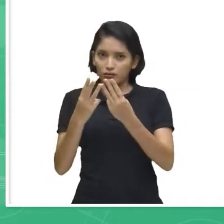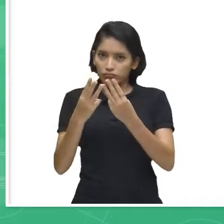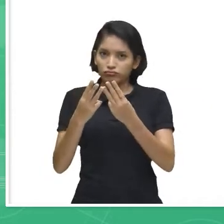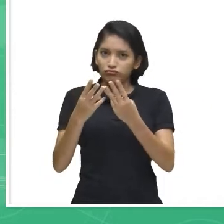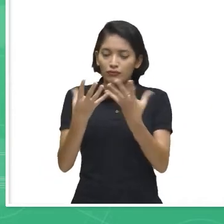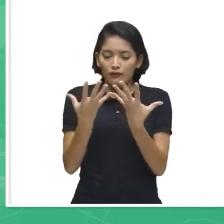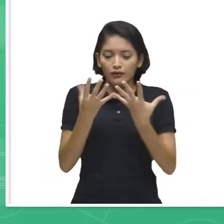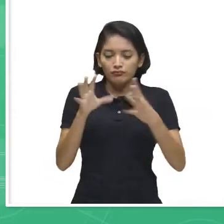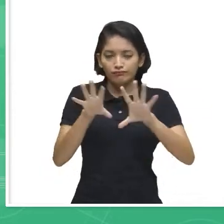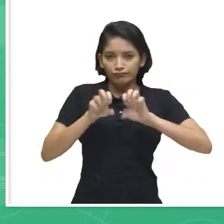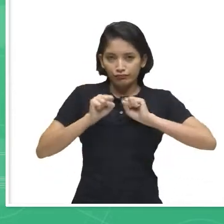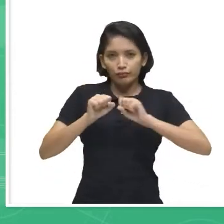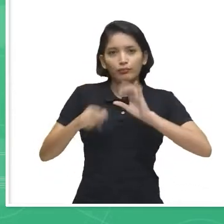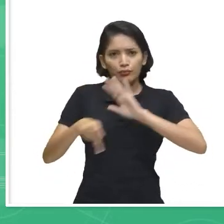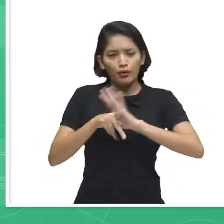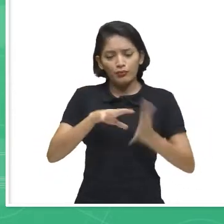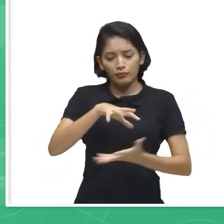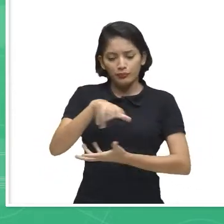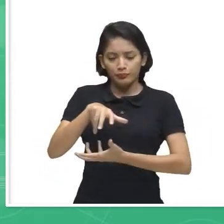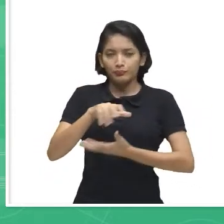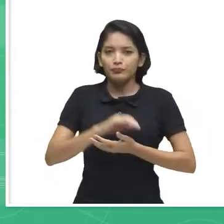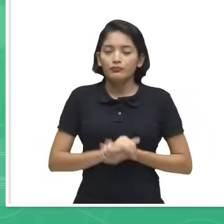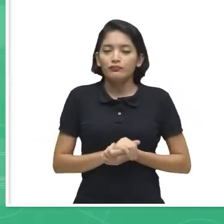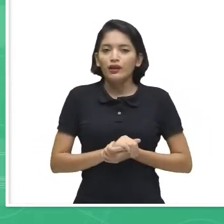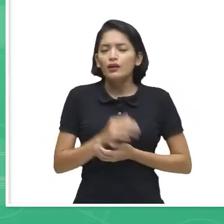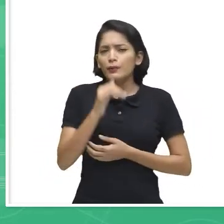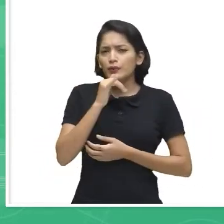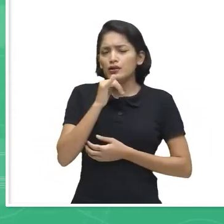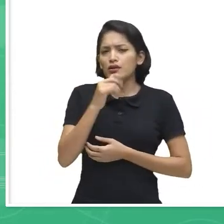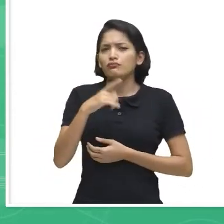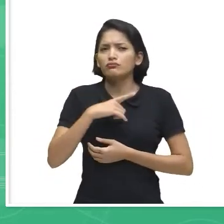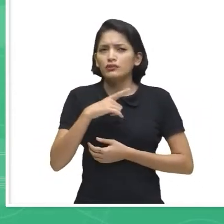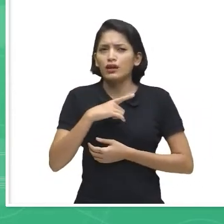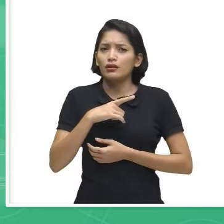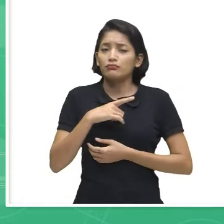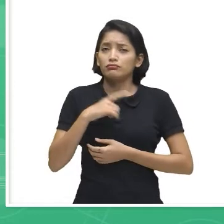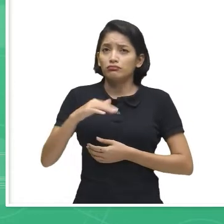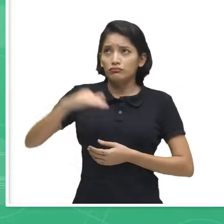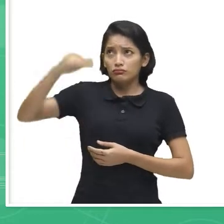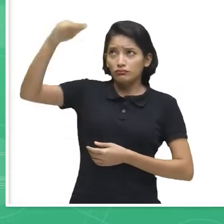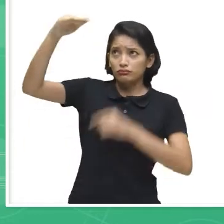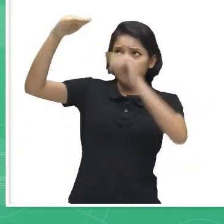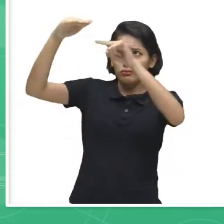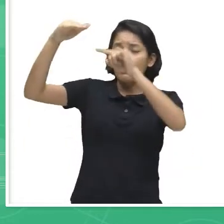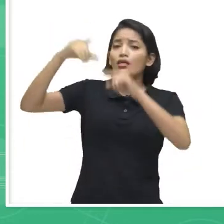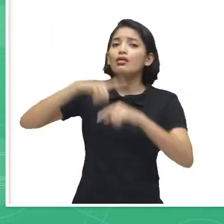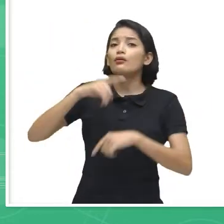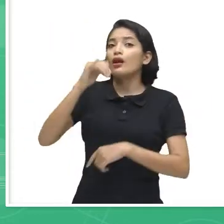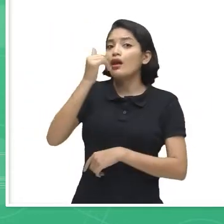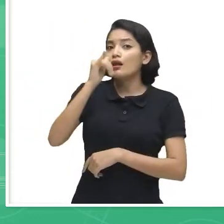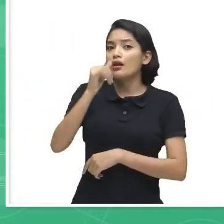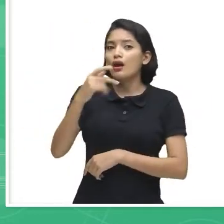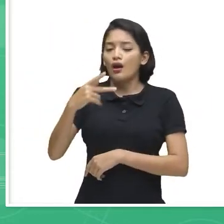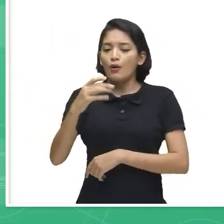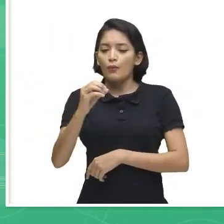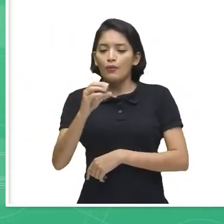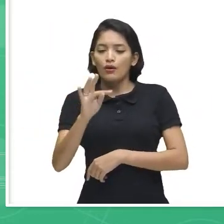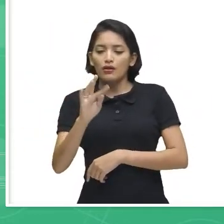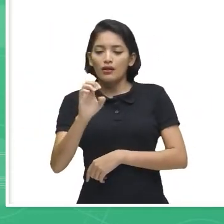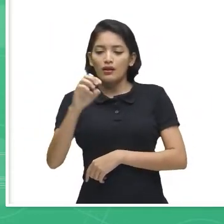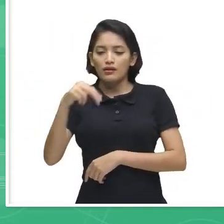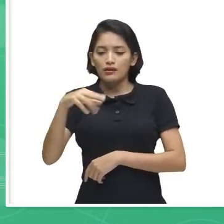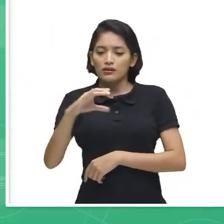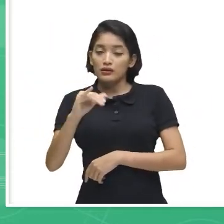beleza? O que acontece? Quando ele tem uma determinada altura, ele tem uma forma de energia chamada energia potencial gravitacional.